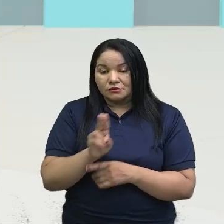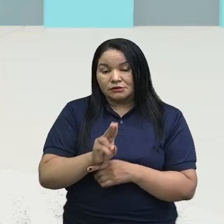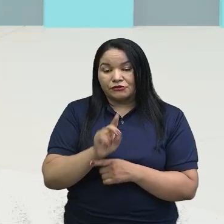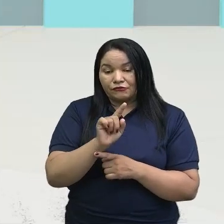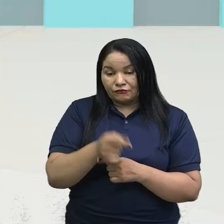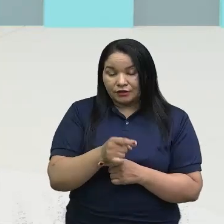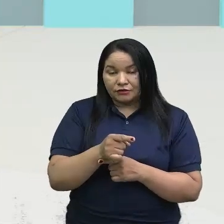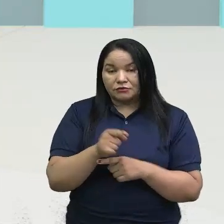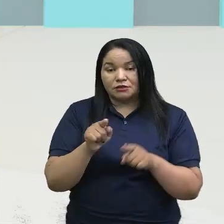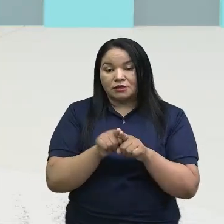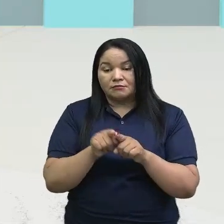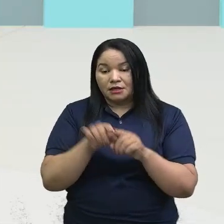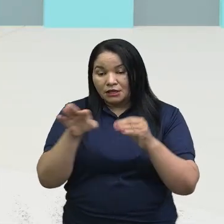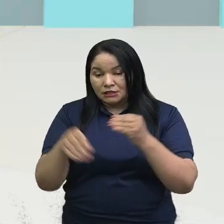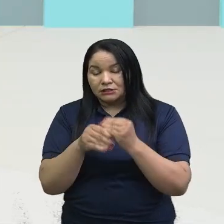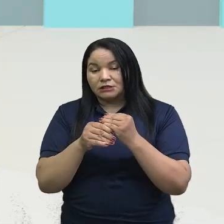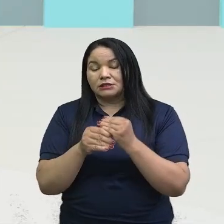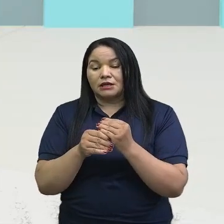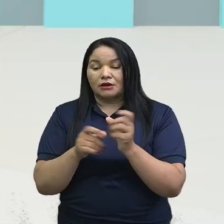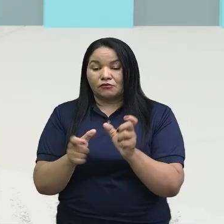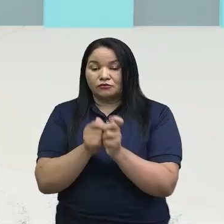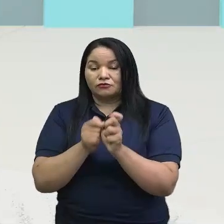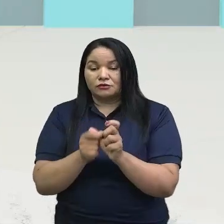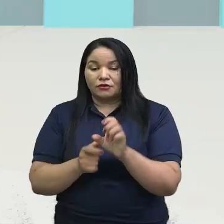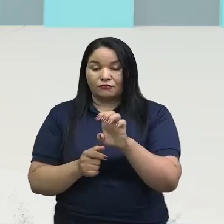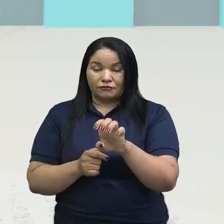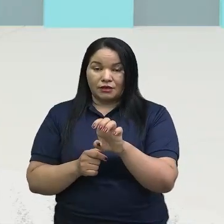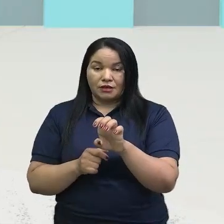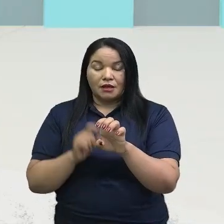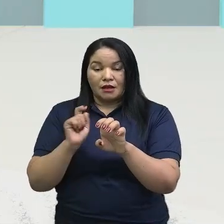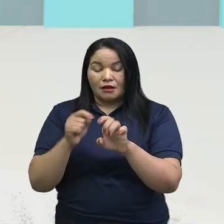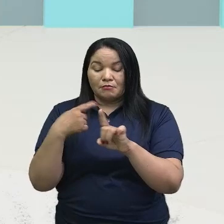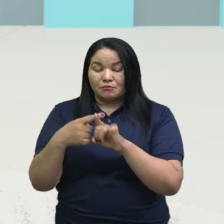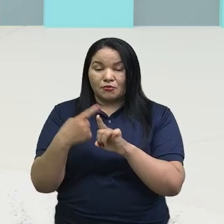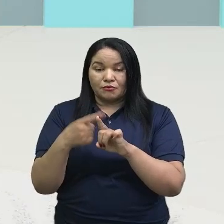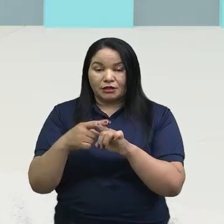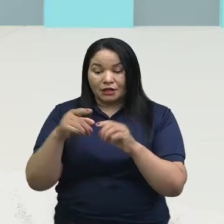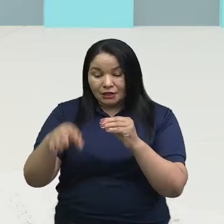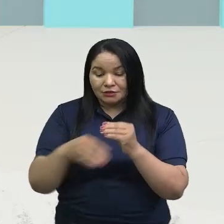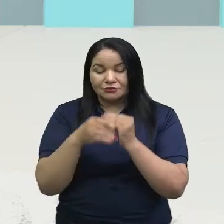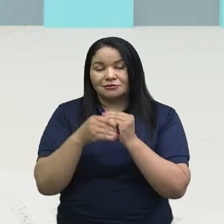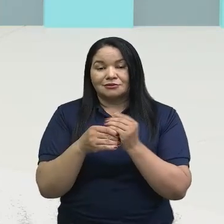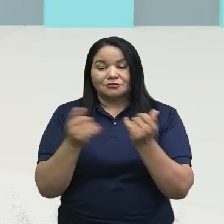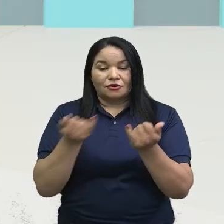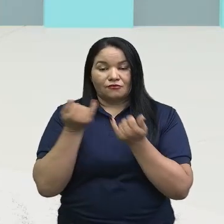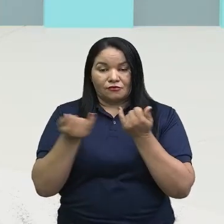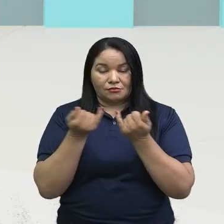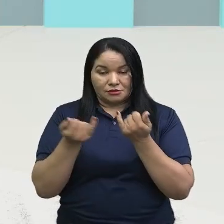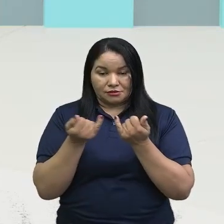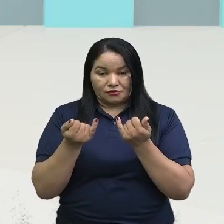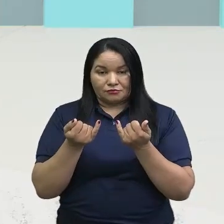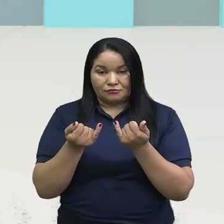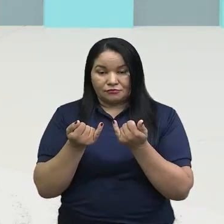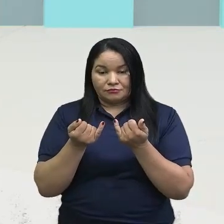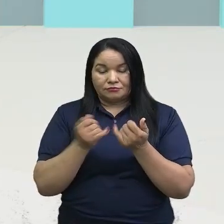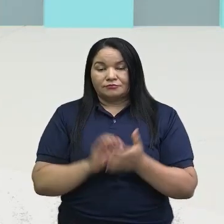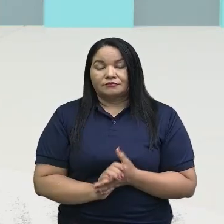a conjunção e, porque ela está adicionando uma informação a mais na oração anterior.